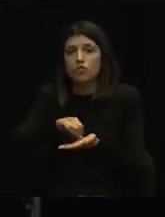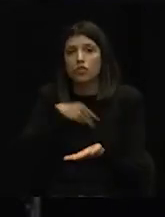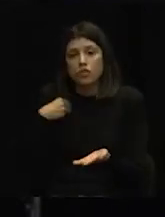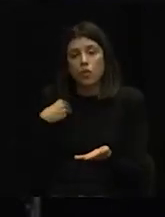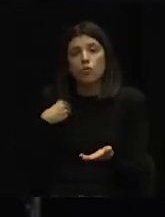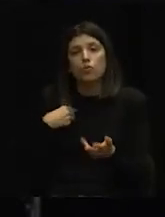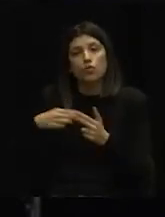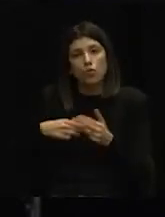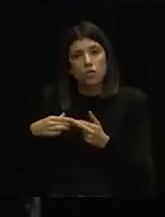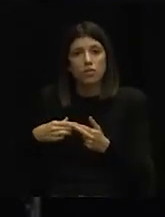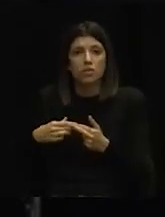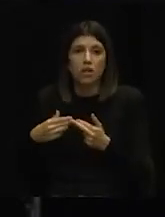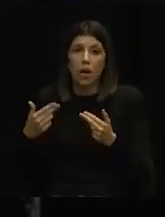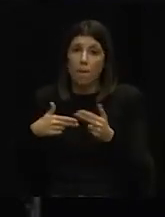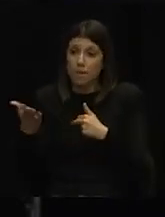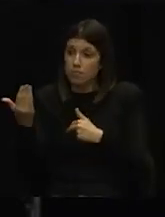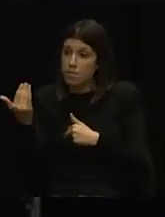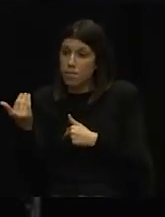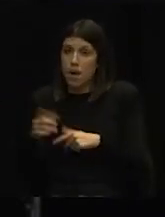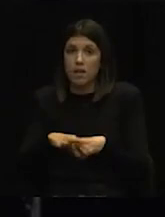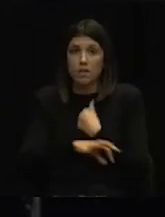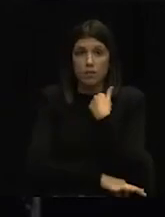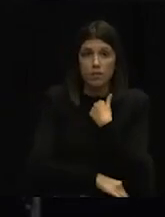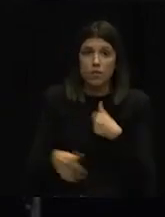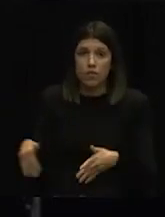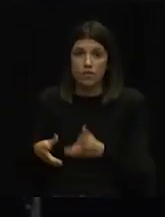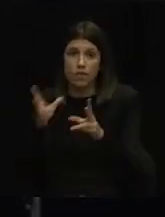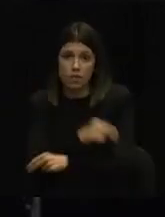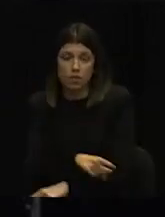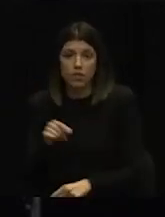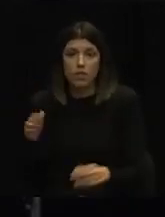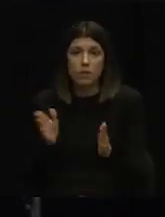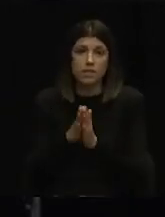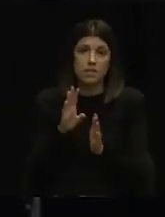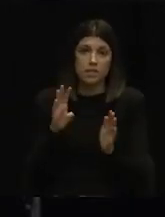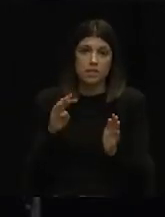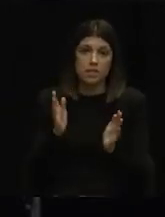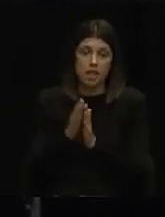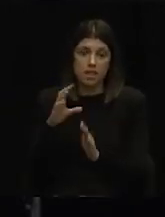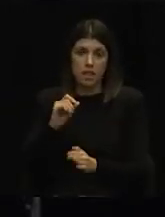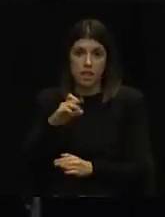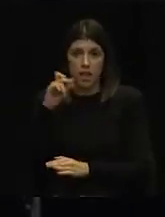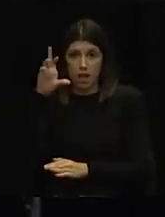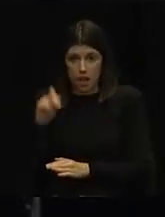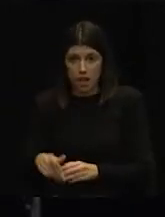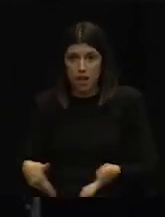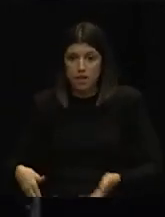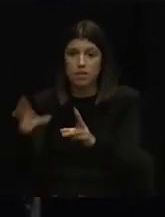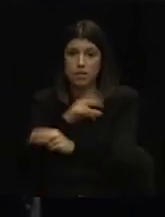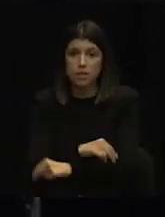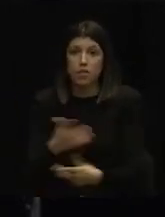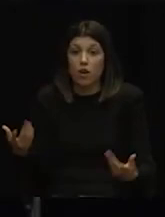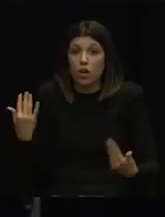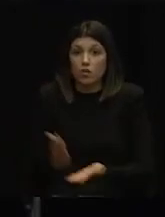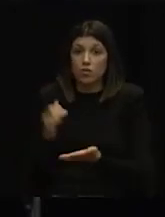saúde de 2009 e que ainda se encontram em falta nas férias das Avenidas novas e Santa Clara as avenidas novas servidas a data pelo